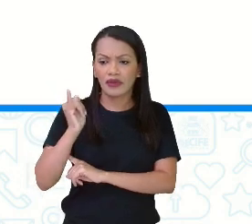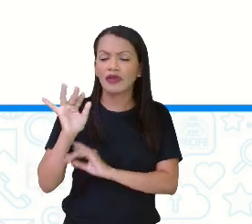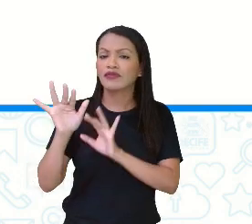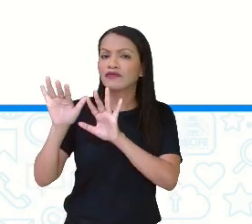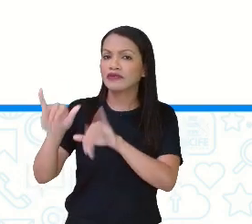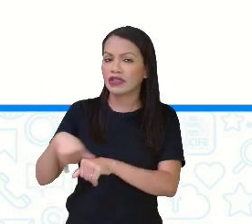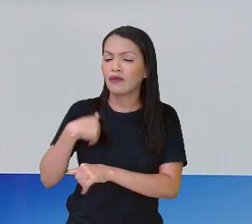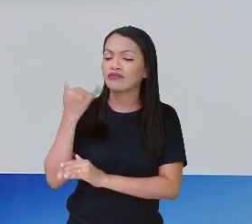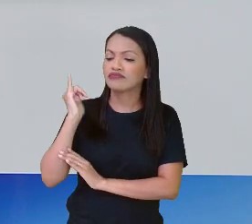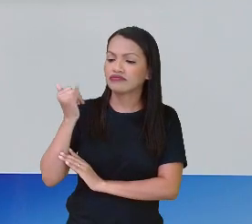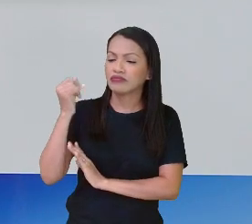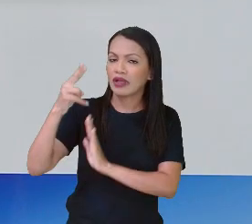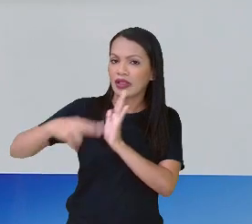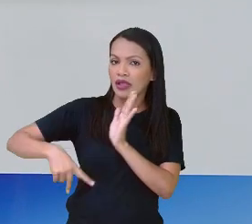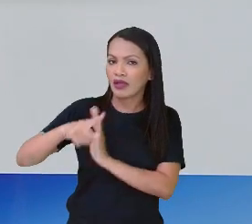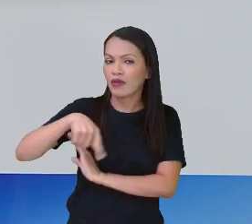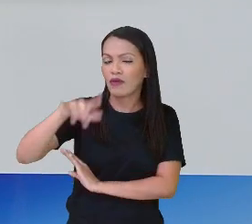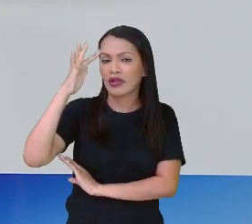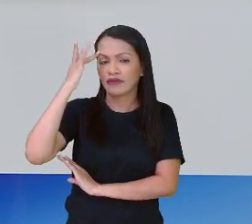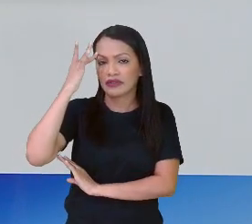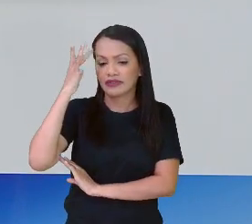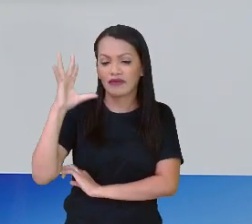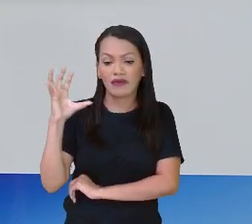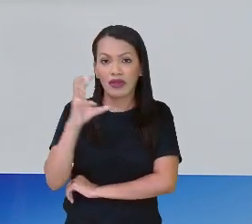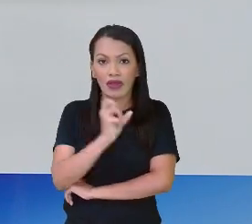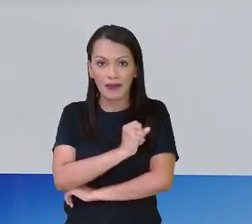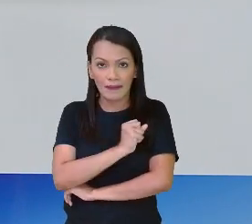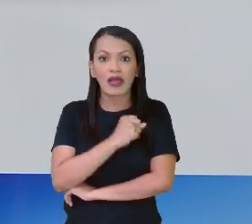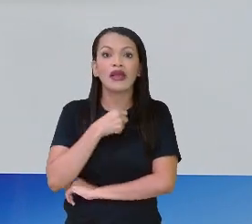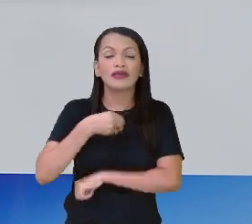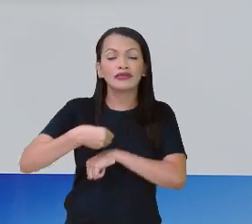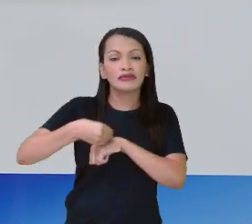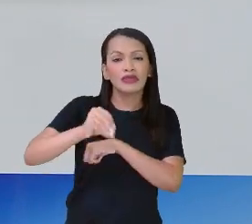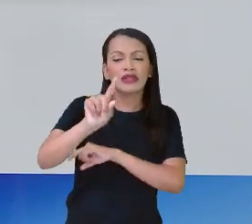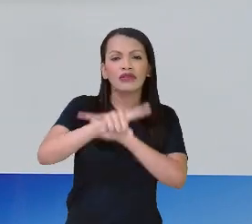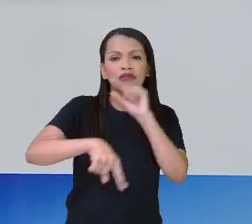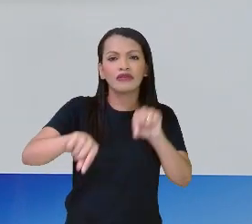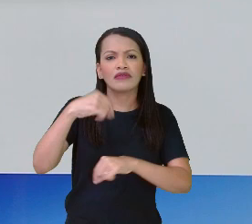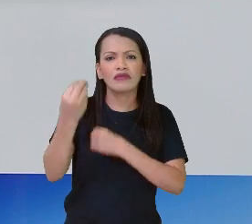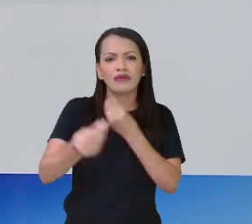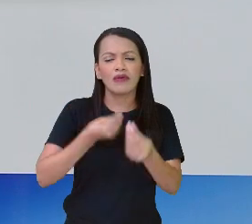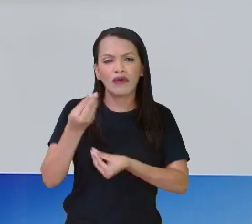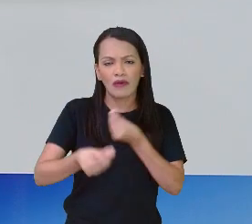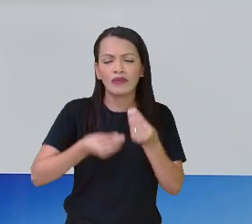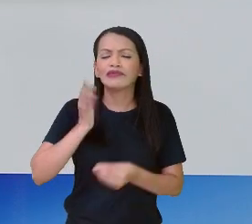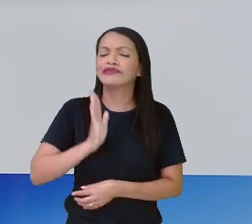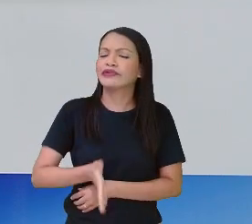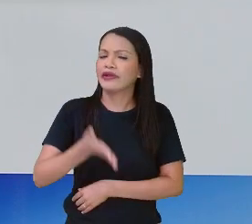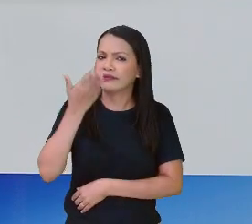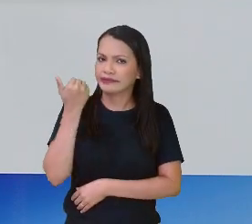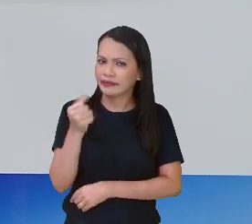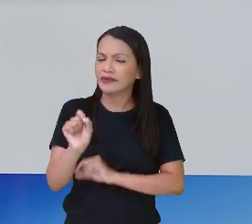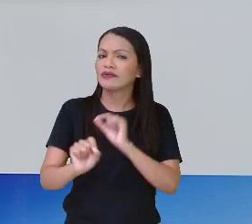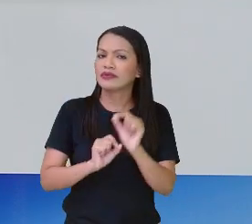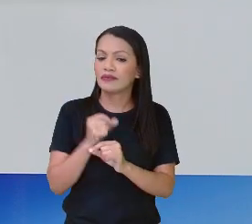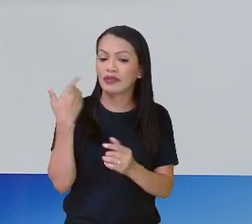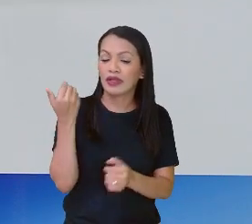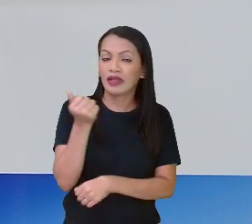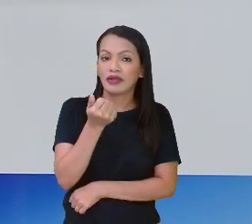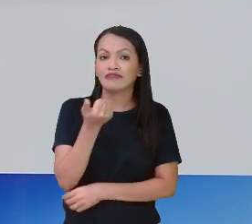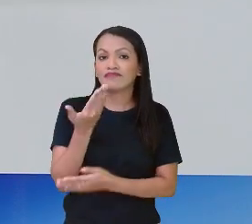super legal que eu acho que vocês vão amar. E aí vai ficar a sugestão de vocês, como já são, né?